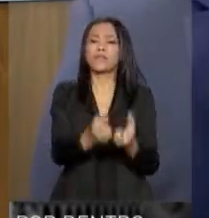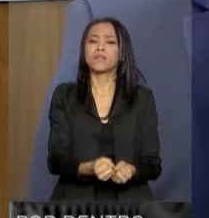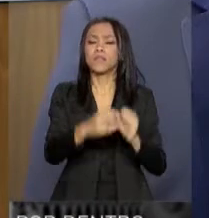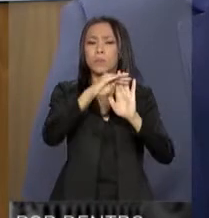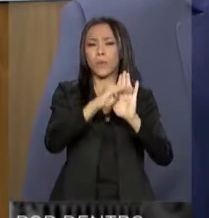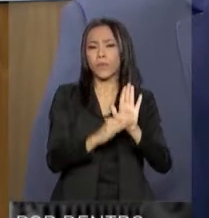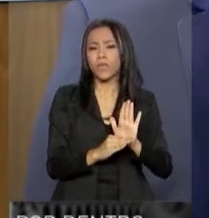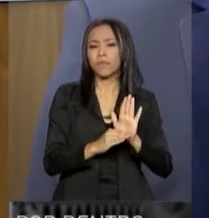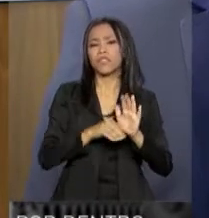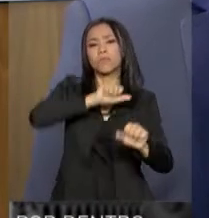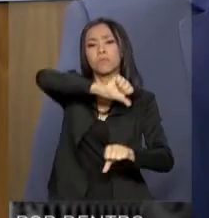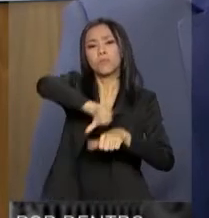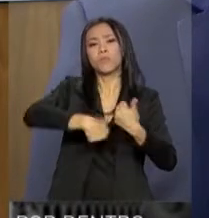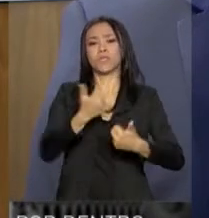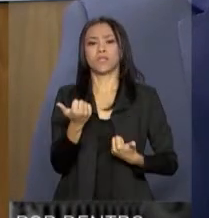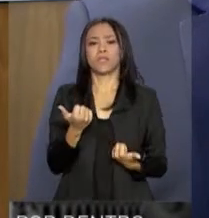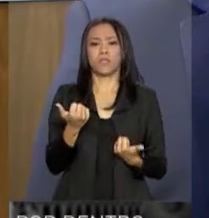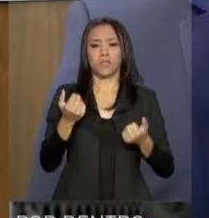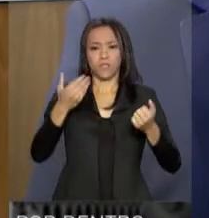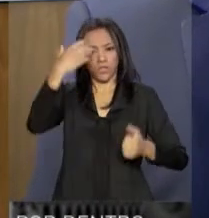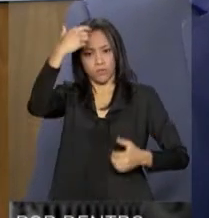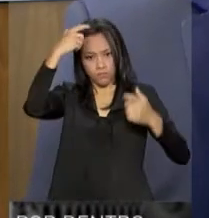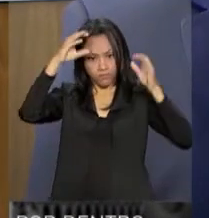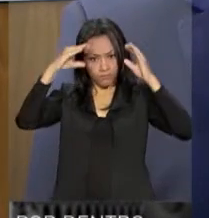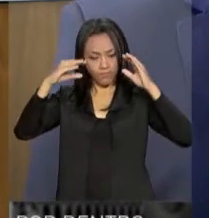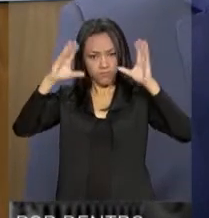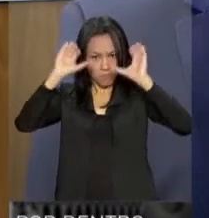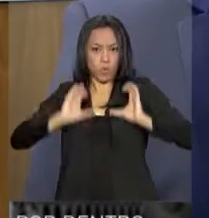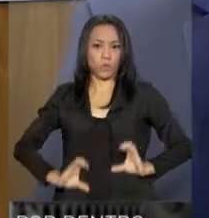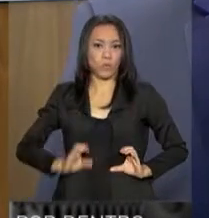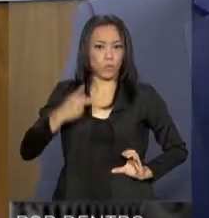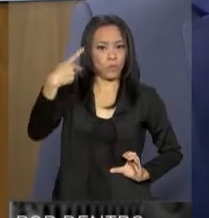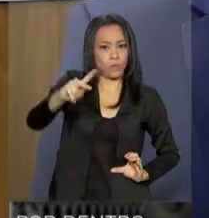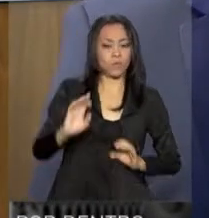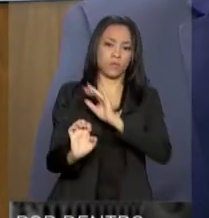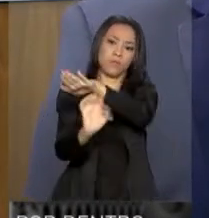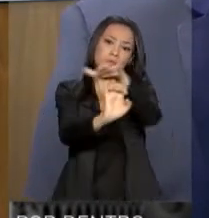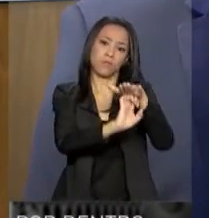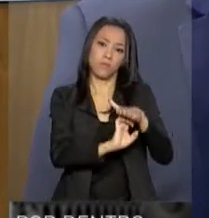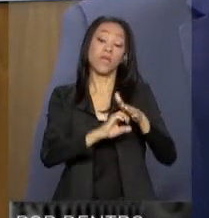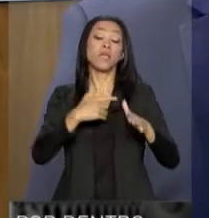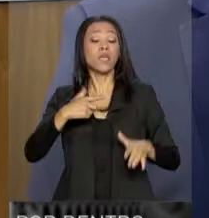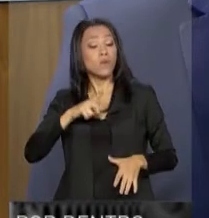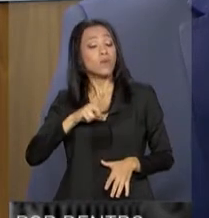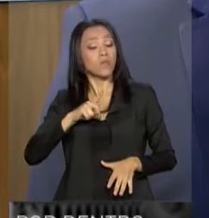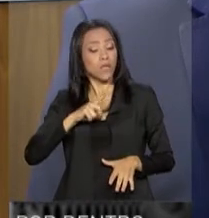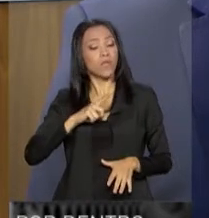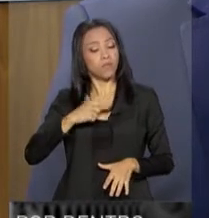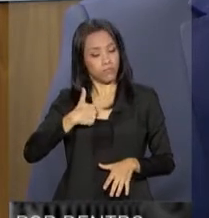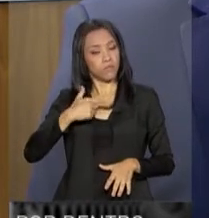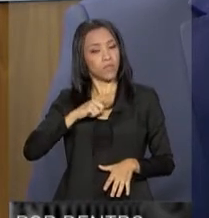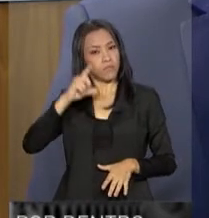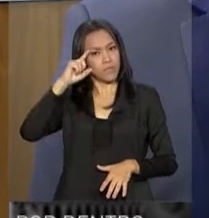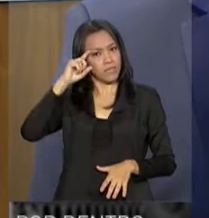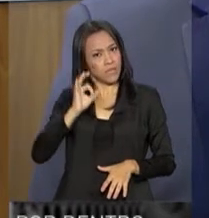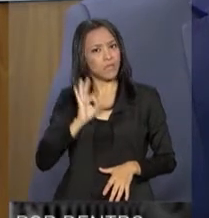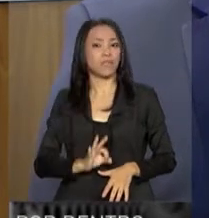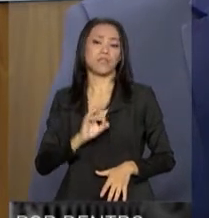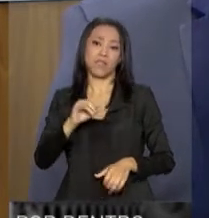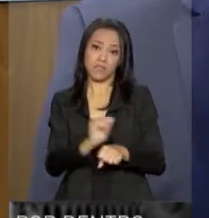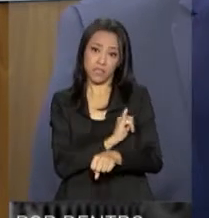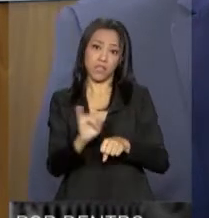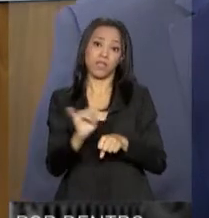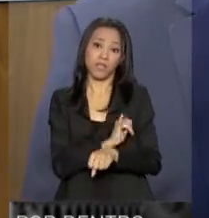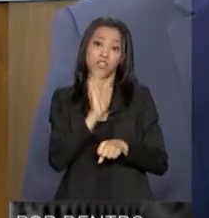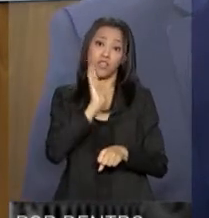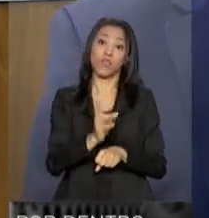mudar sua realidade no futuro então eu tenho certeza de que esses mecanismos de lição é interessante a foram utilizados em